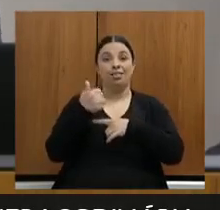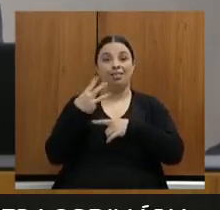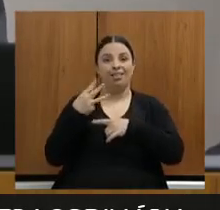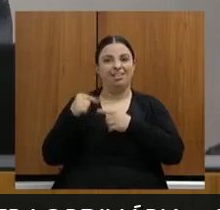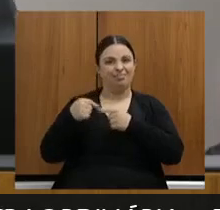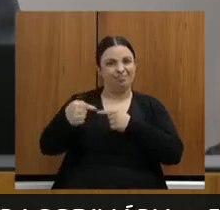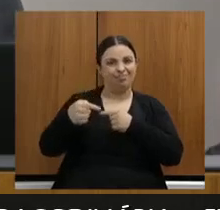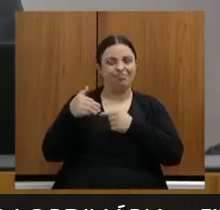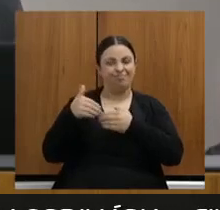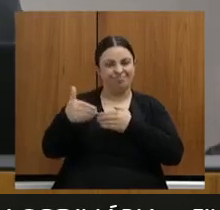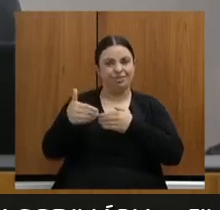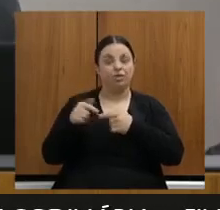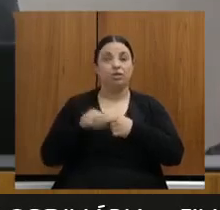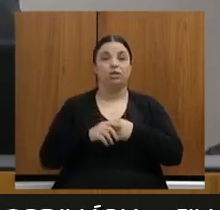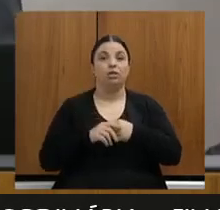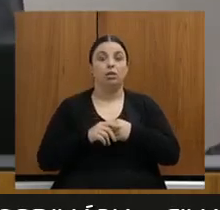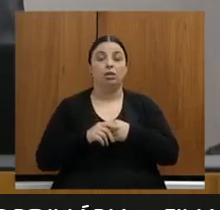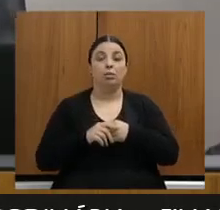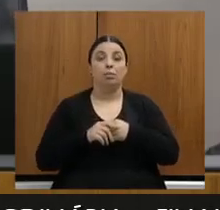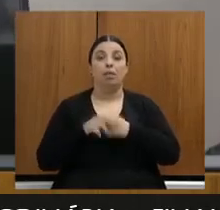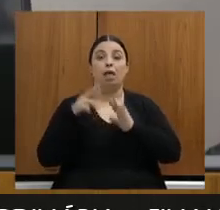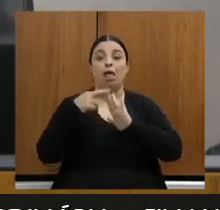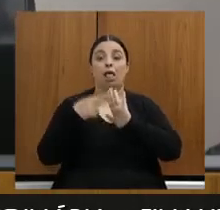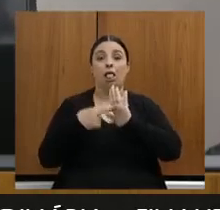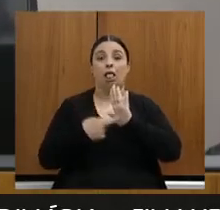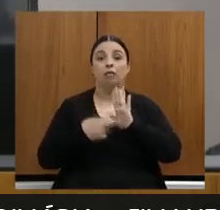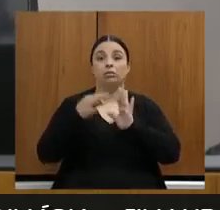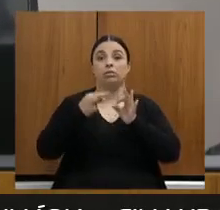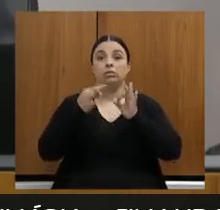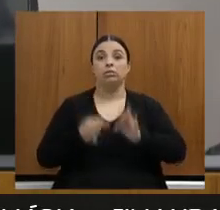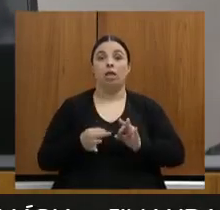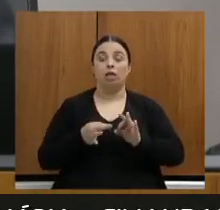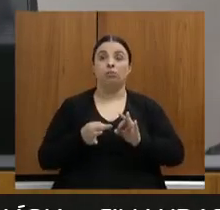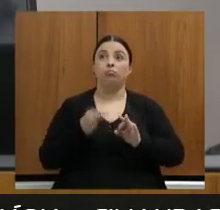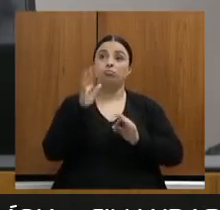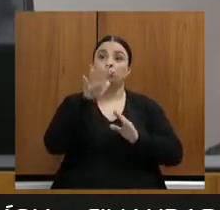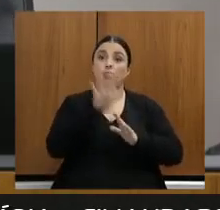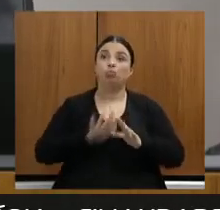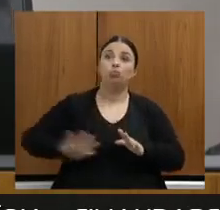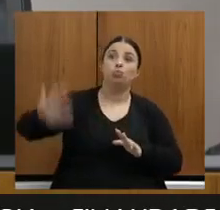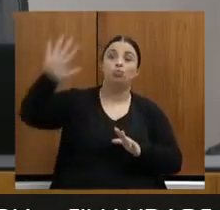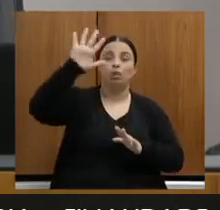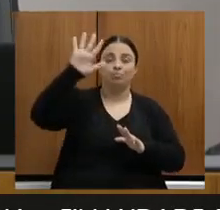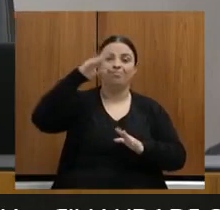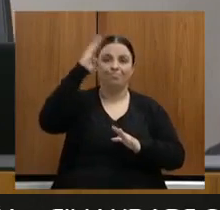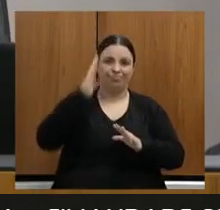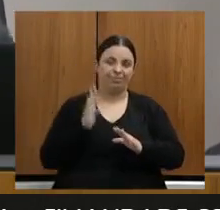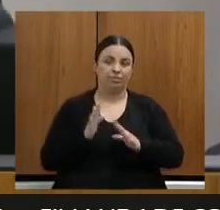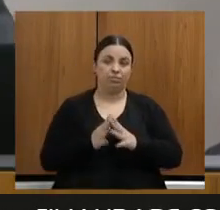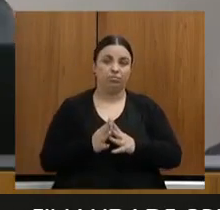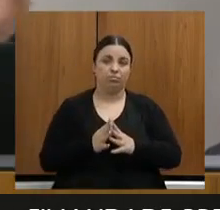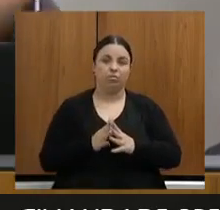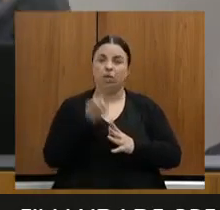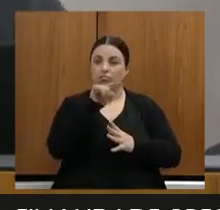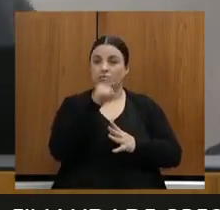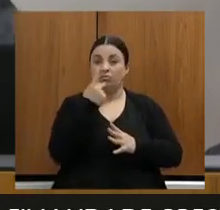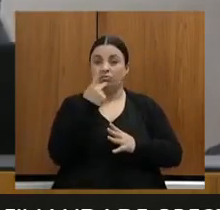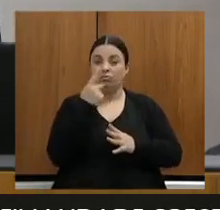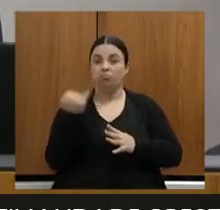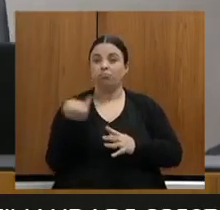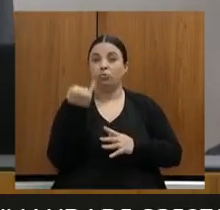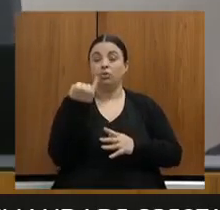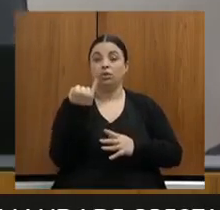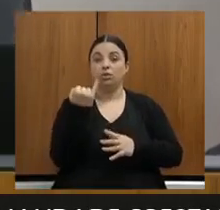discussão da regulamentação do queijo em todo território nacional O silêncio diz aí importante que